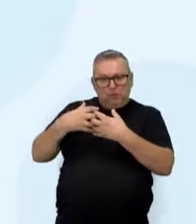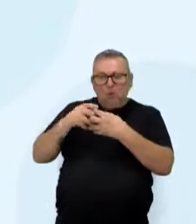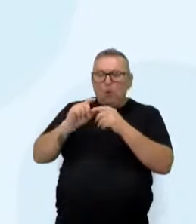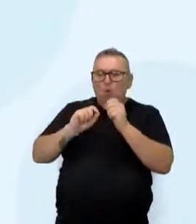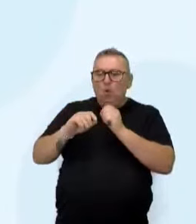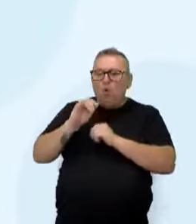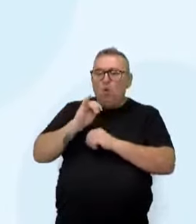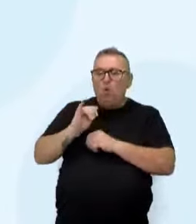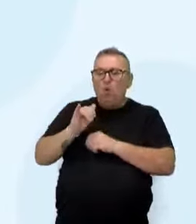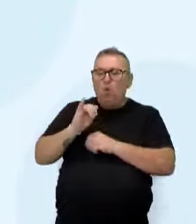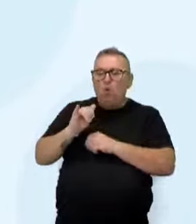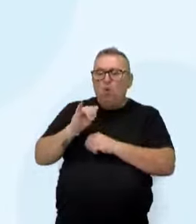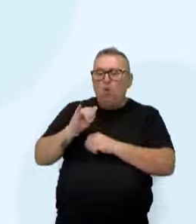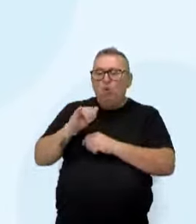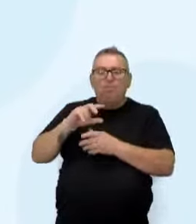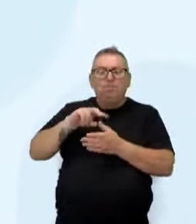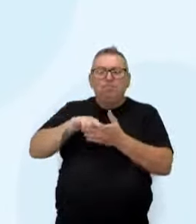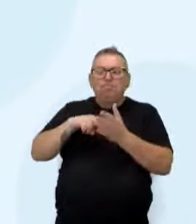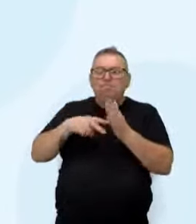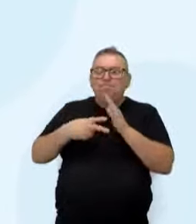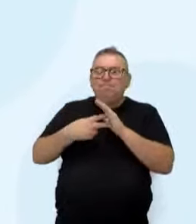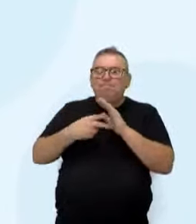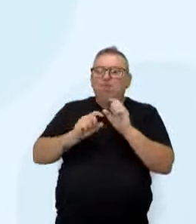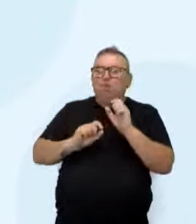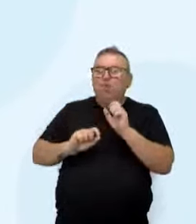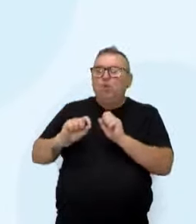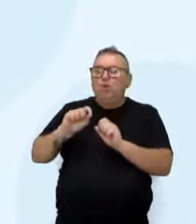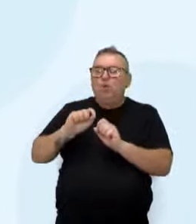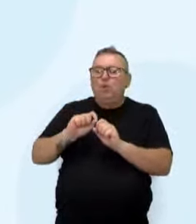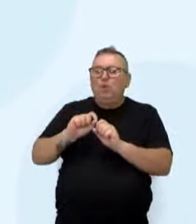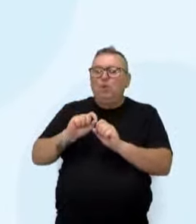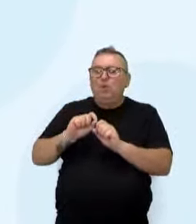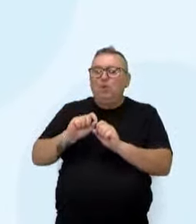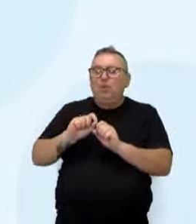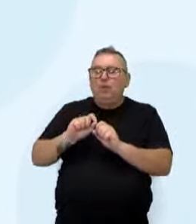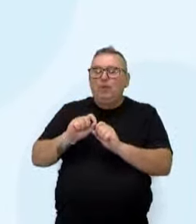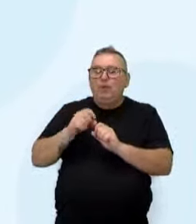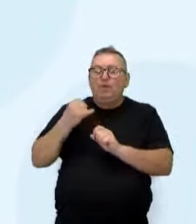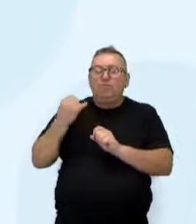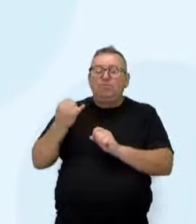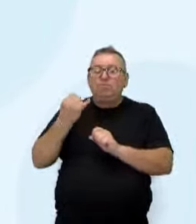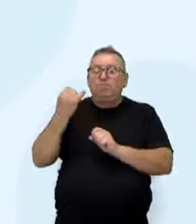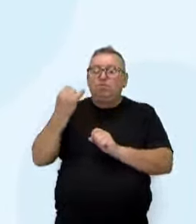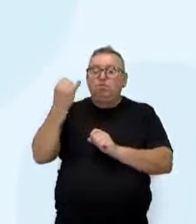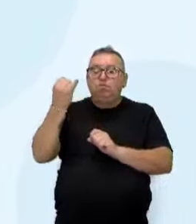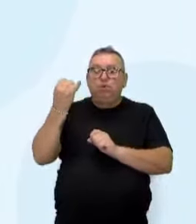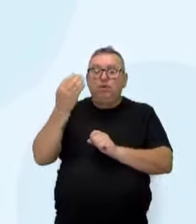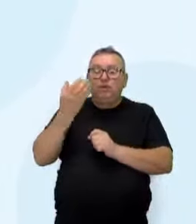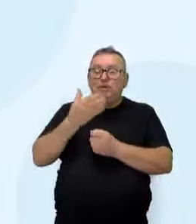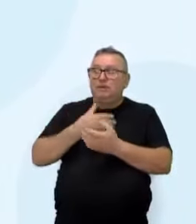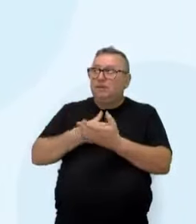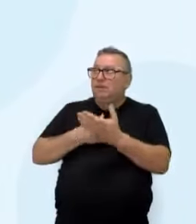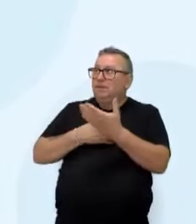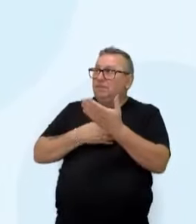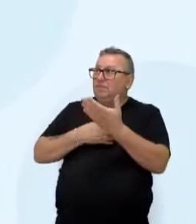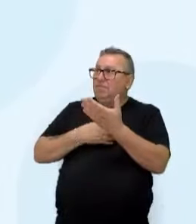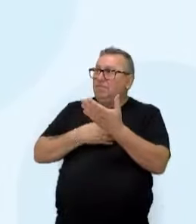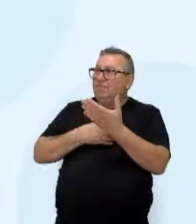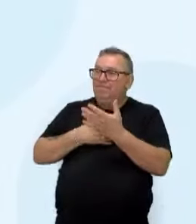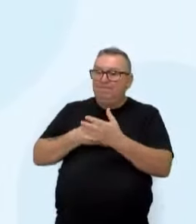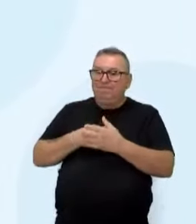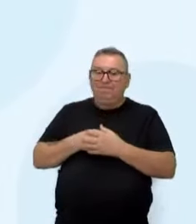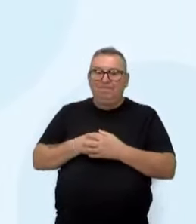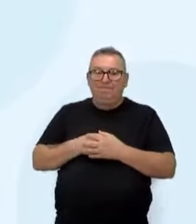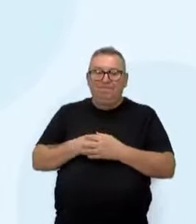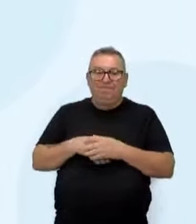citação, qual é o significado, qual é o sentido dessa reflexão nesse encontro de hoje. Combinado?